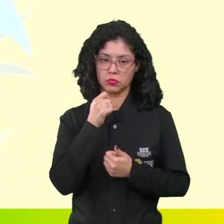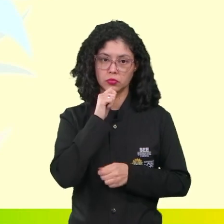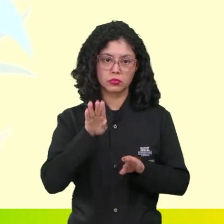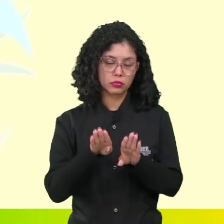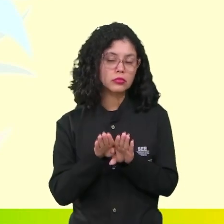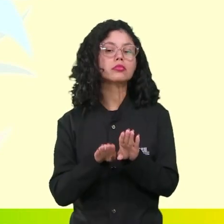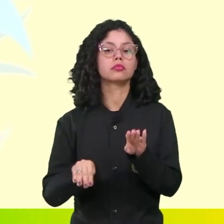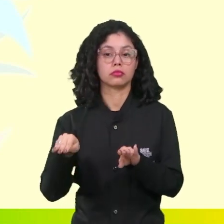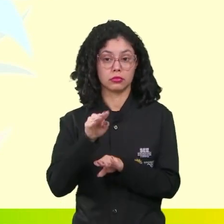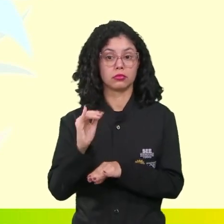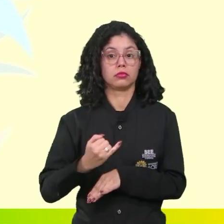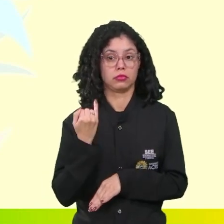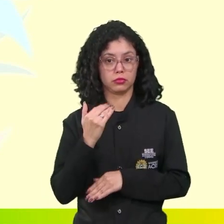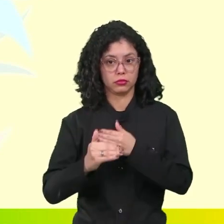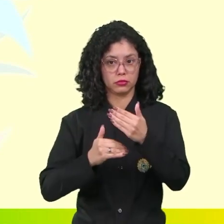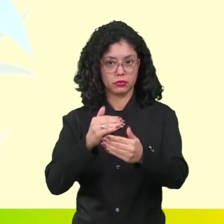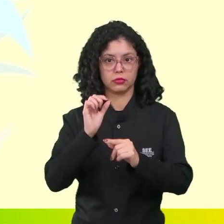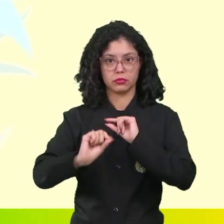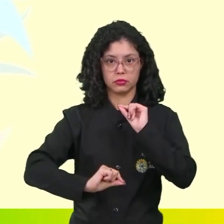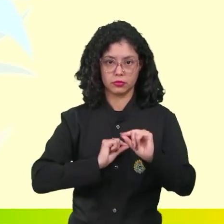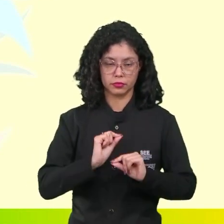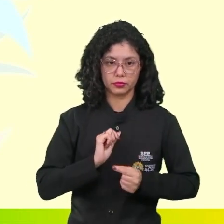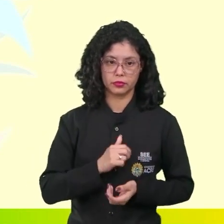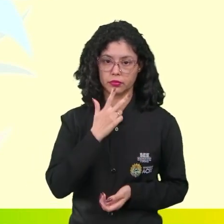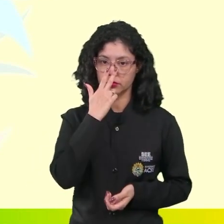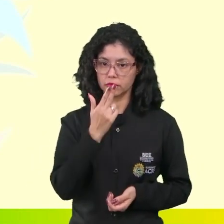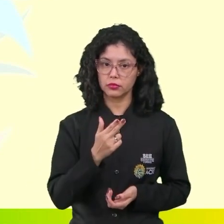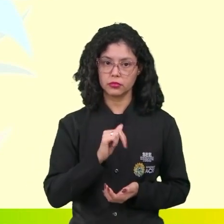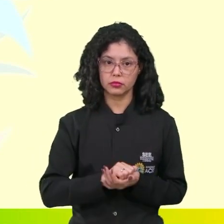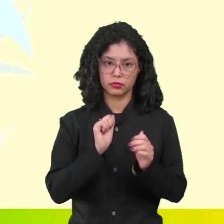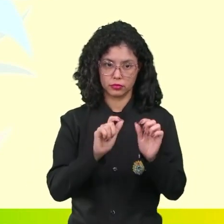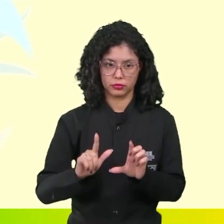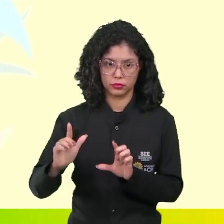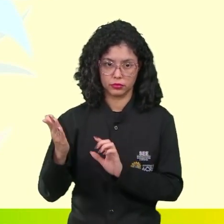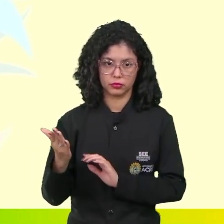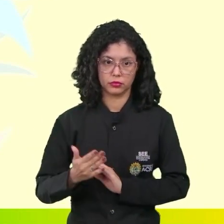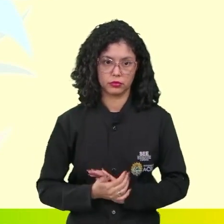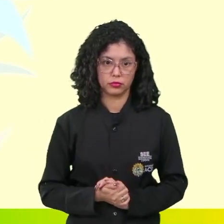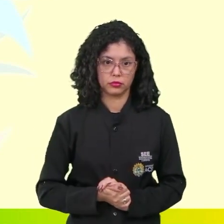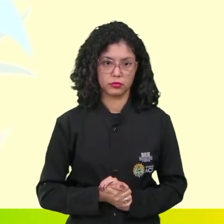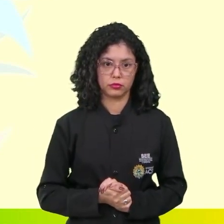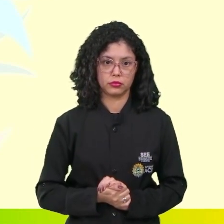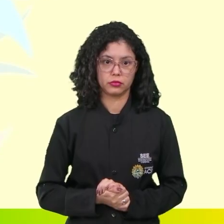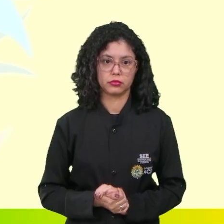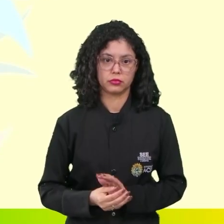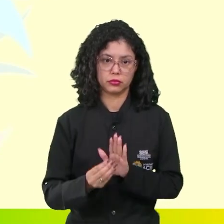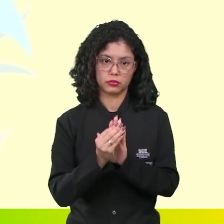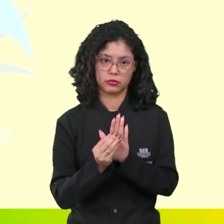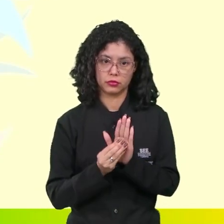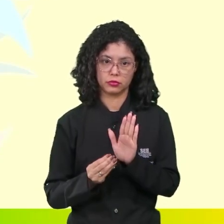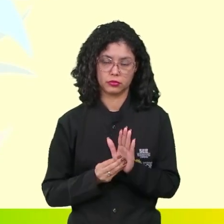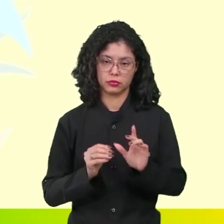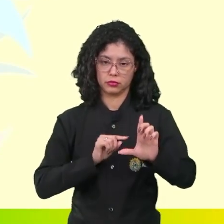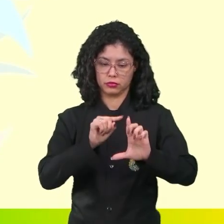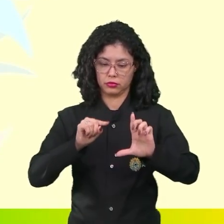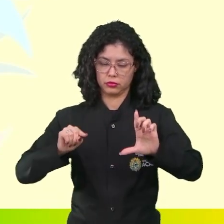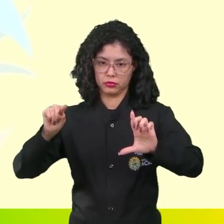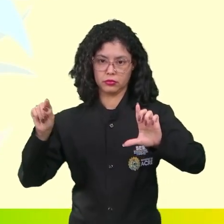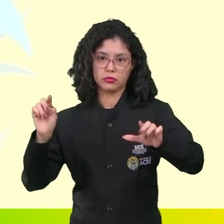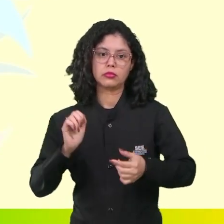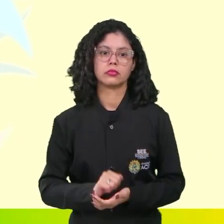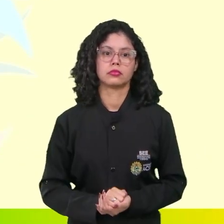é relevante no processo do que aparece na tela para vocês, dados